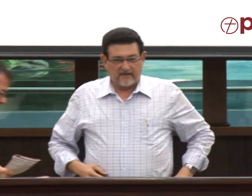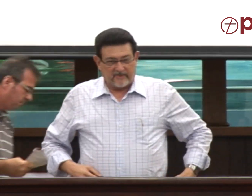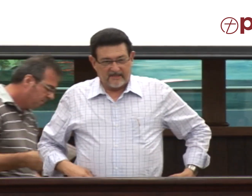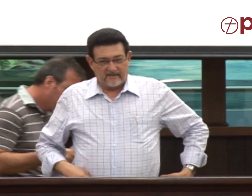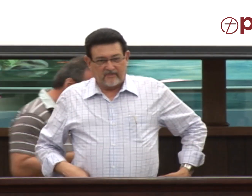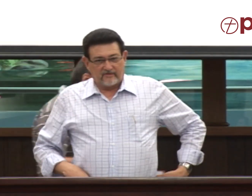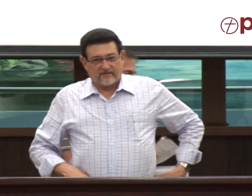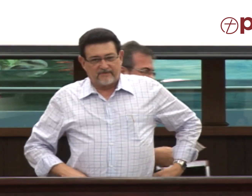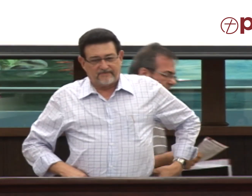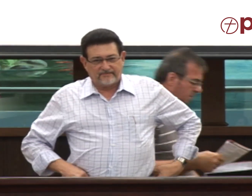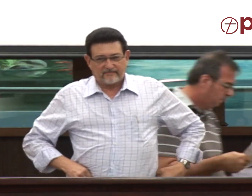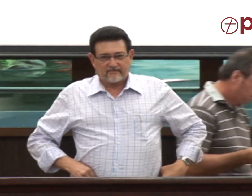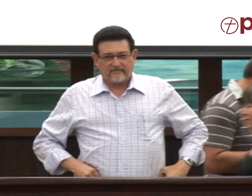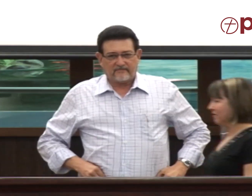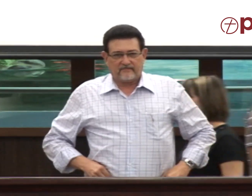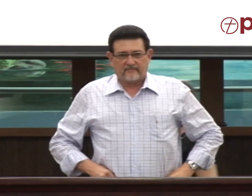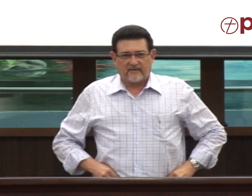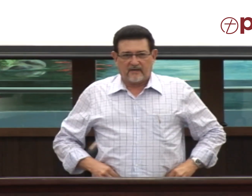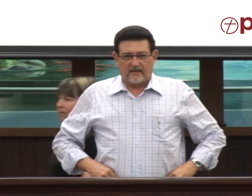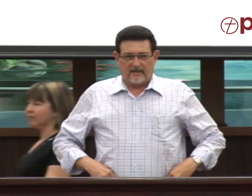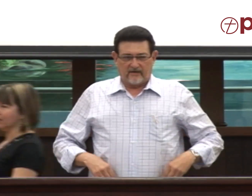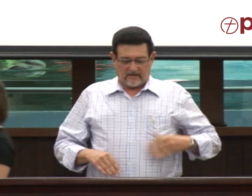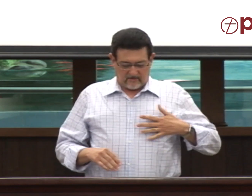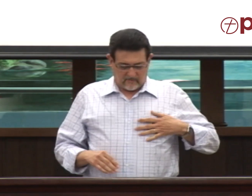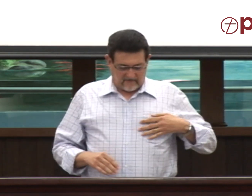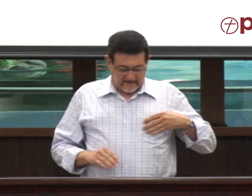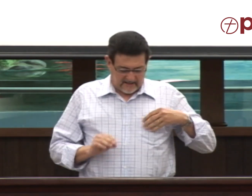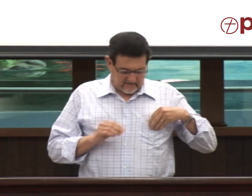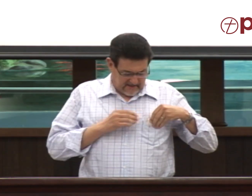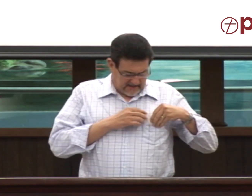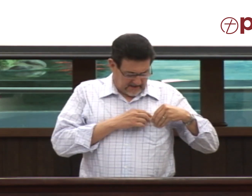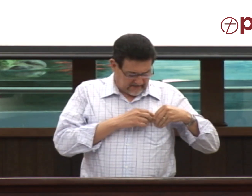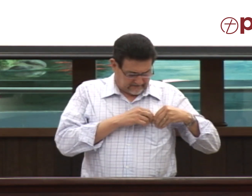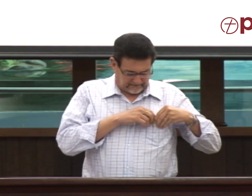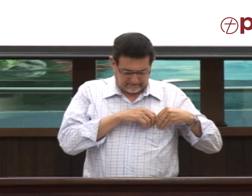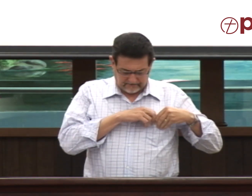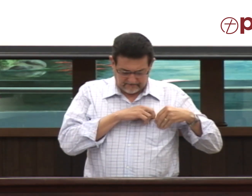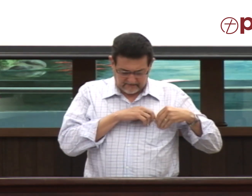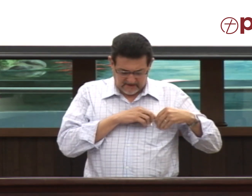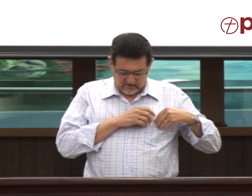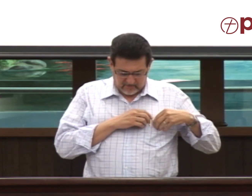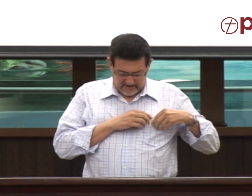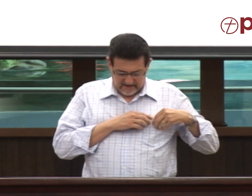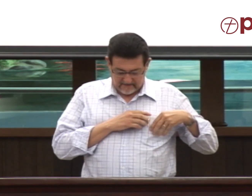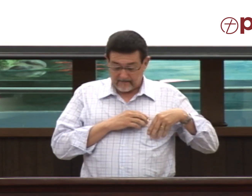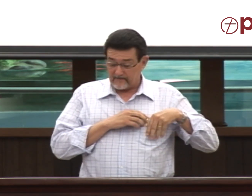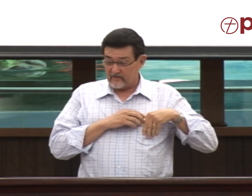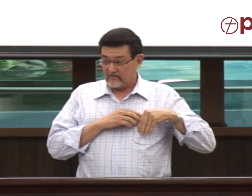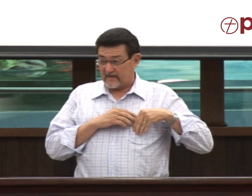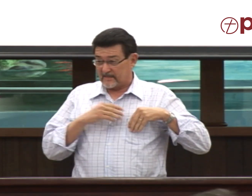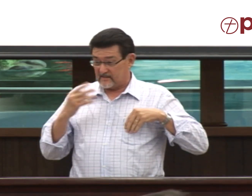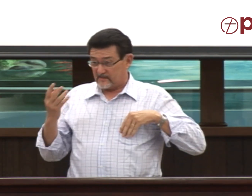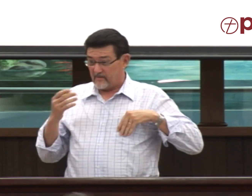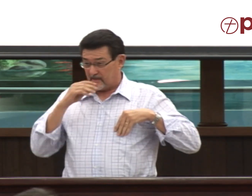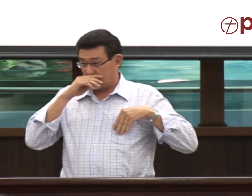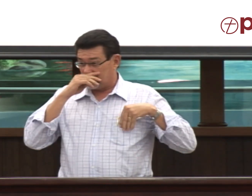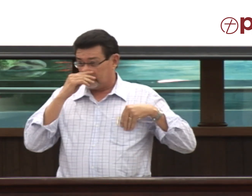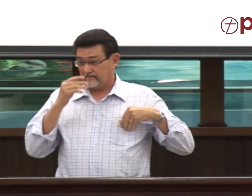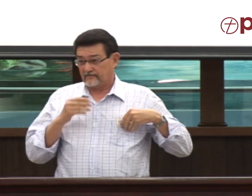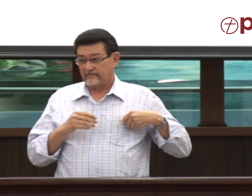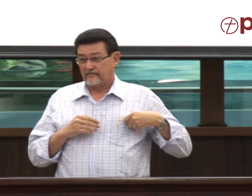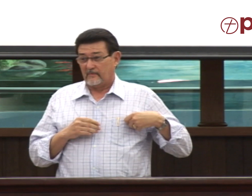graça e paz irmãos eu falei de manhã sobre um